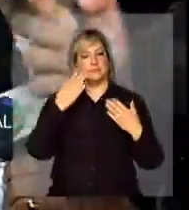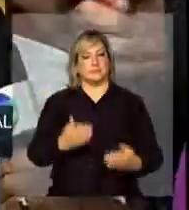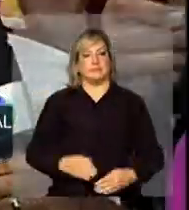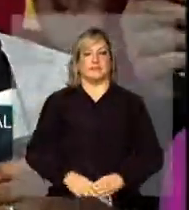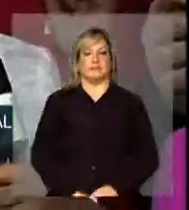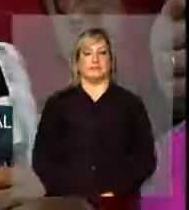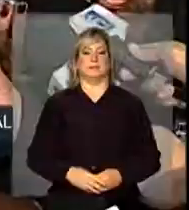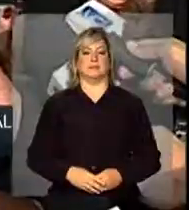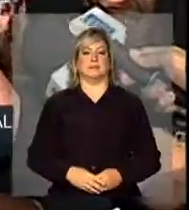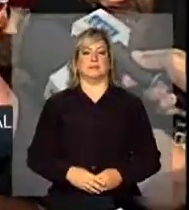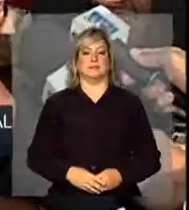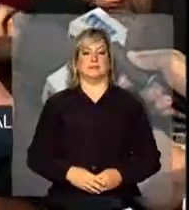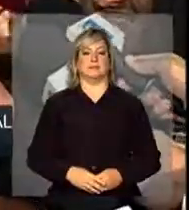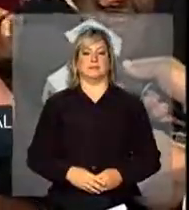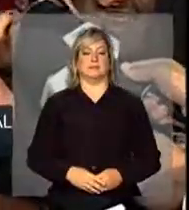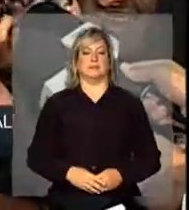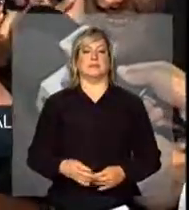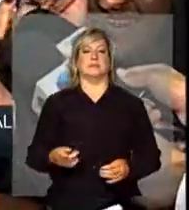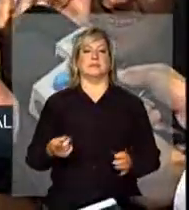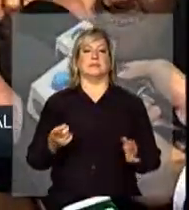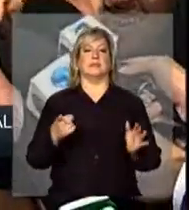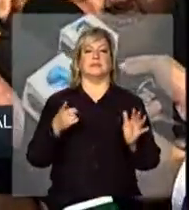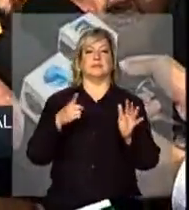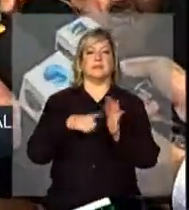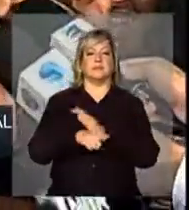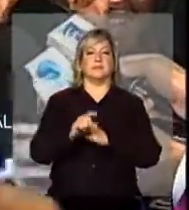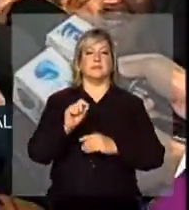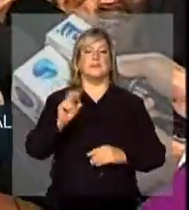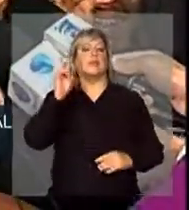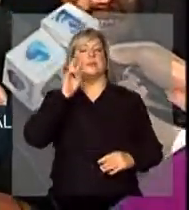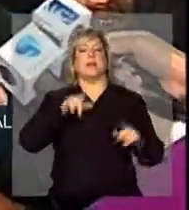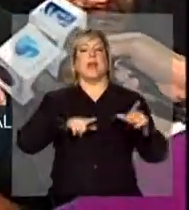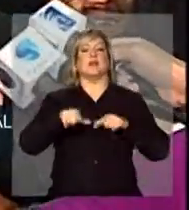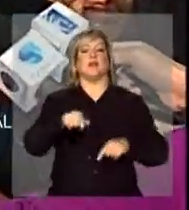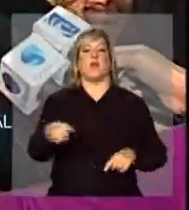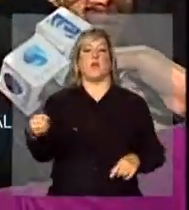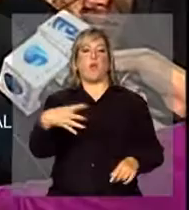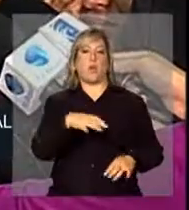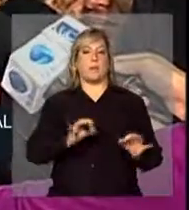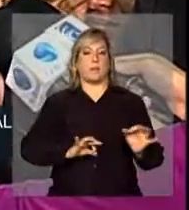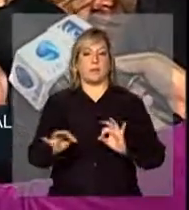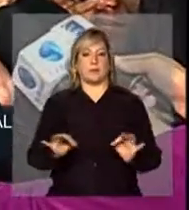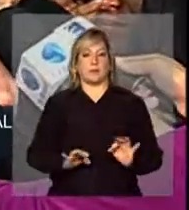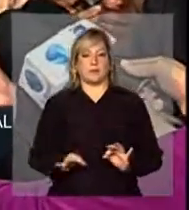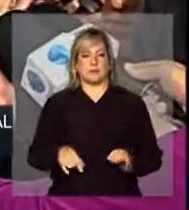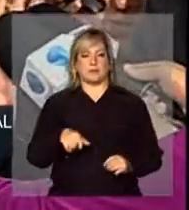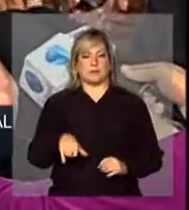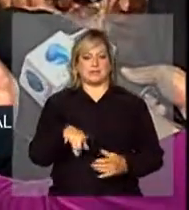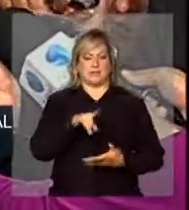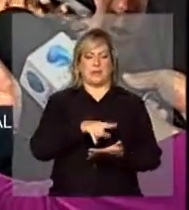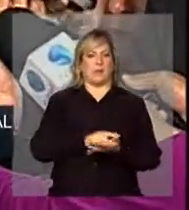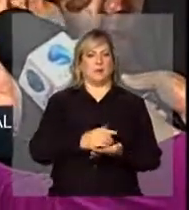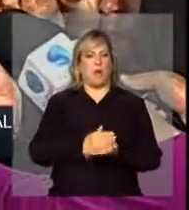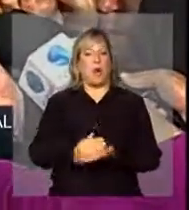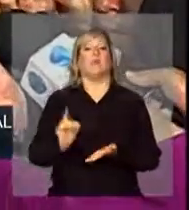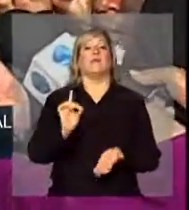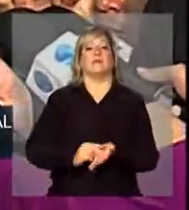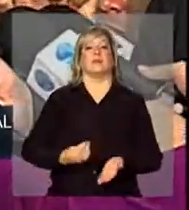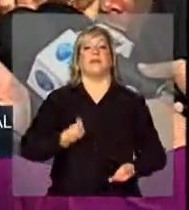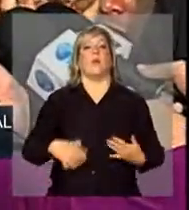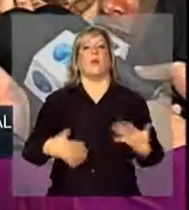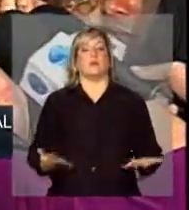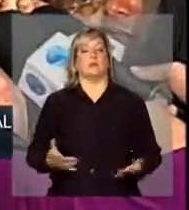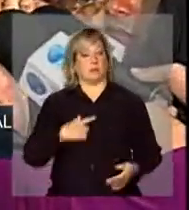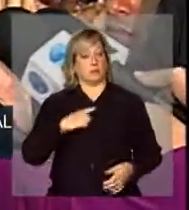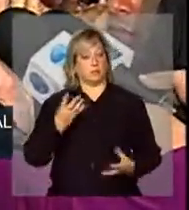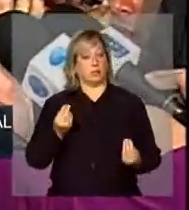ministra. Ministra, quando é que essas ações do novo plano devem, de fato, sair do papel mesmo? As ações, elas já estão,